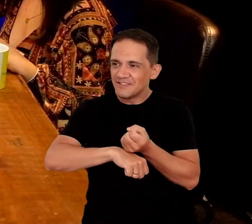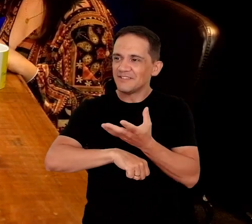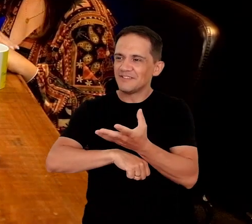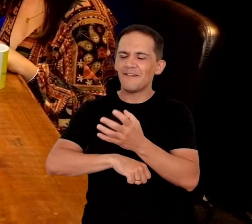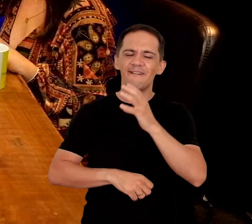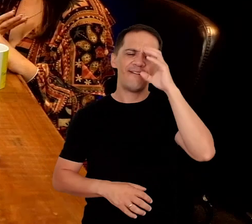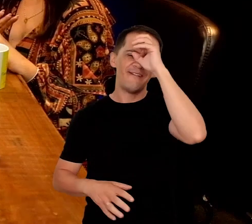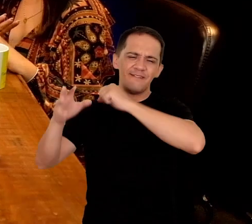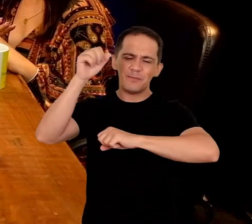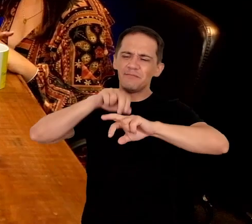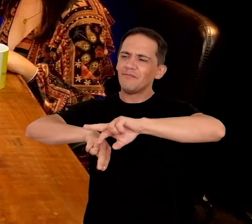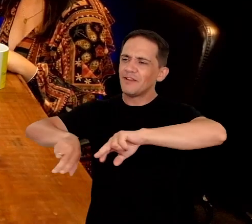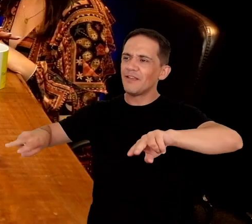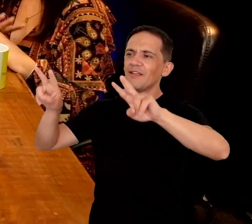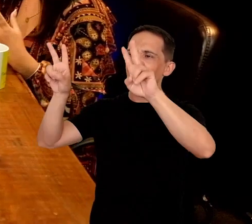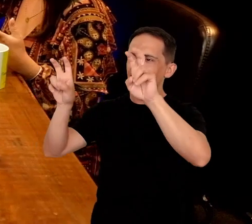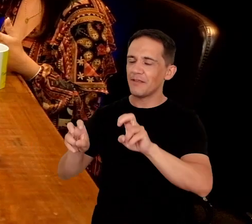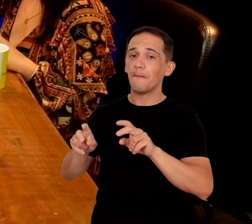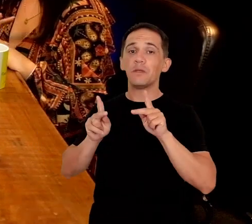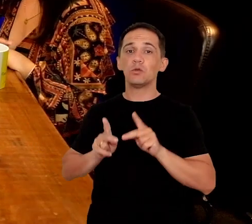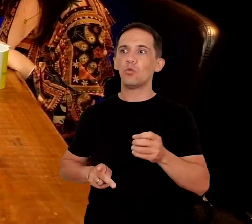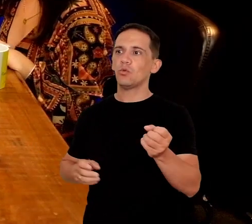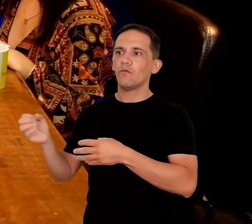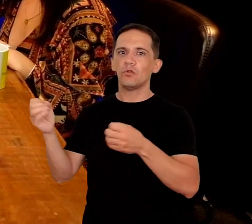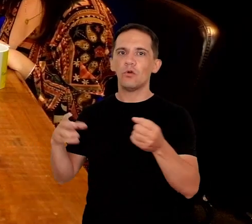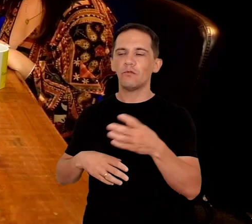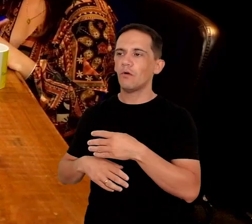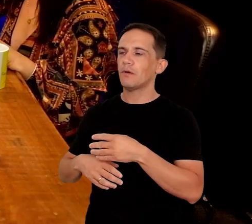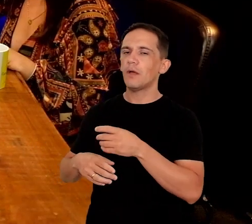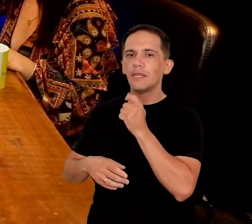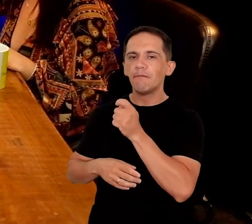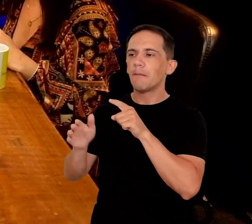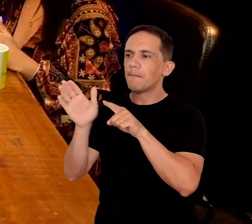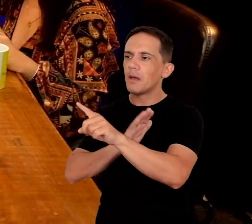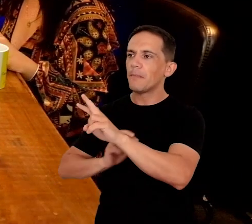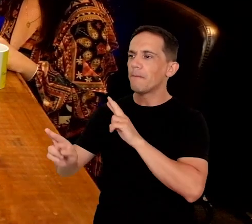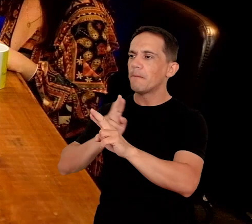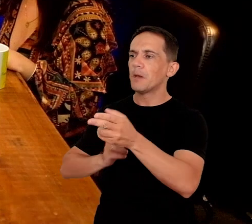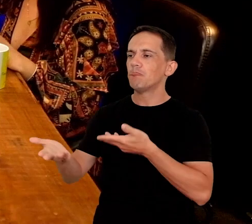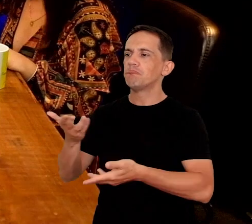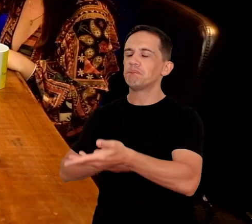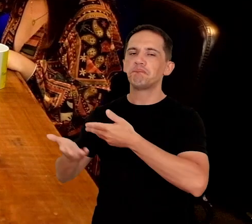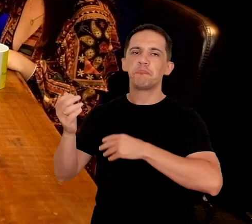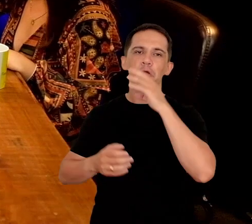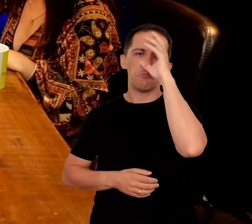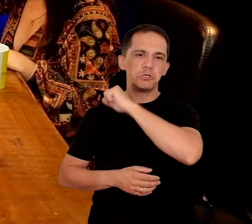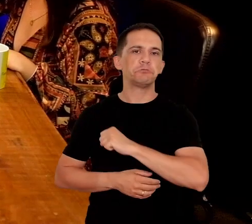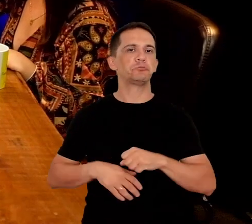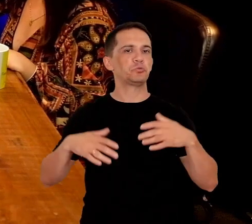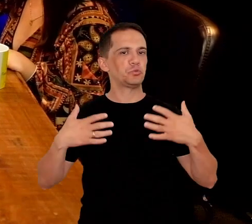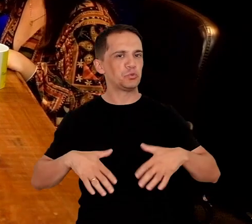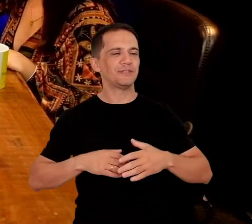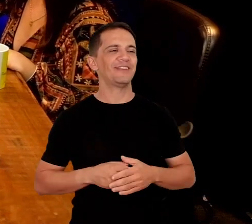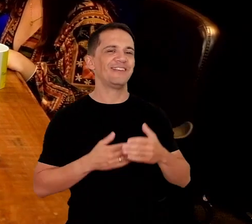eu aprendo, assim, né? Cada pessoa que vem aqui é um mundo de informações que eu não tinha acesso nenhum, né? Então, muito obrigada por